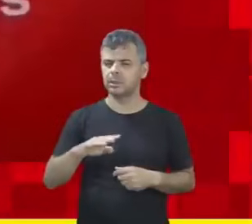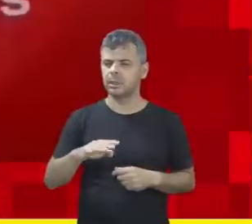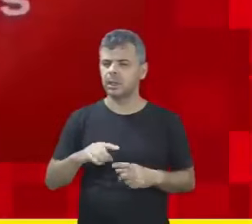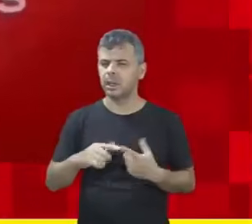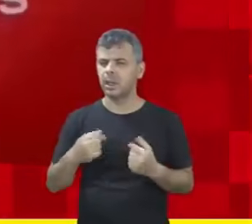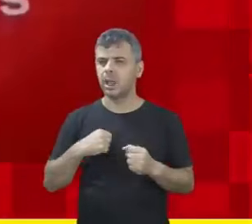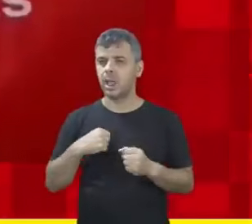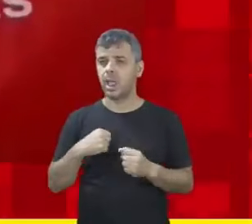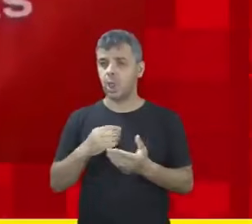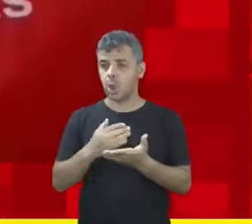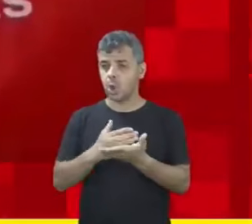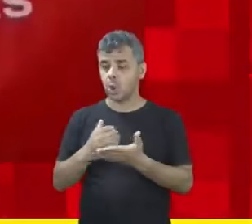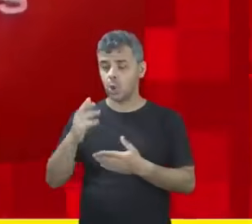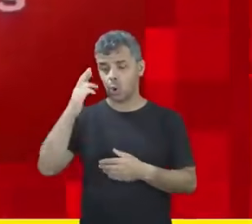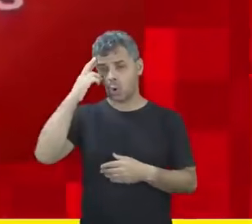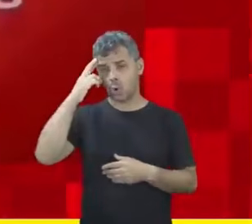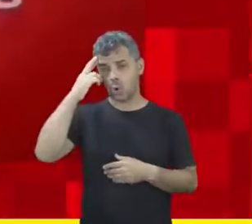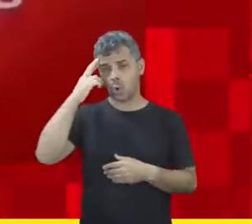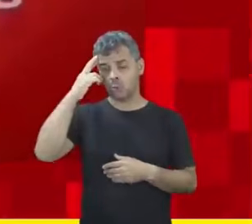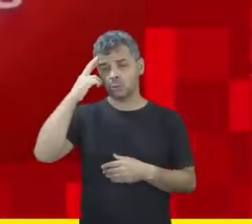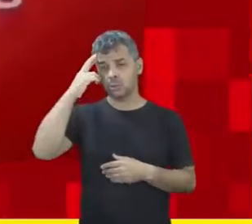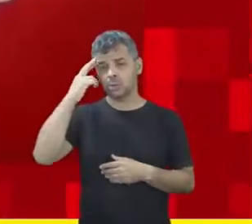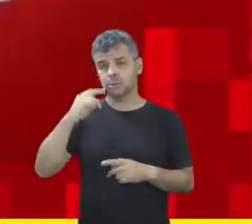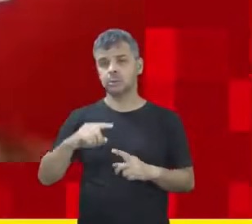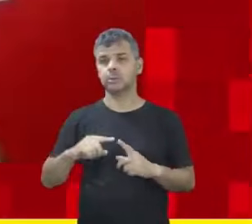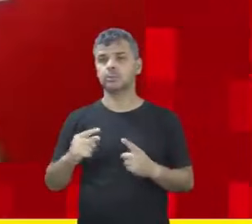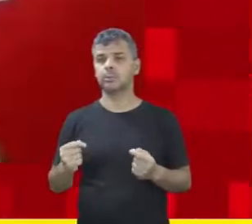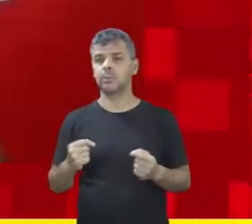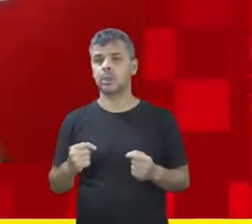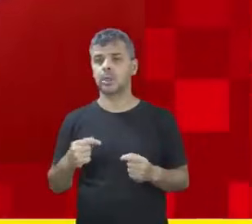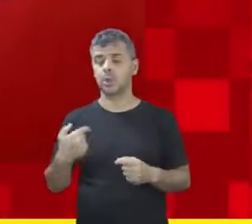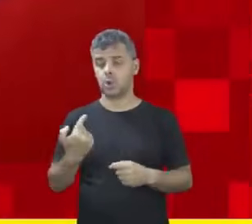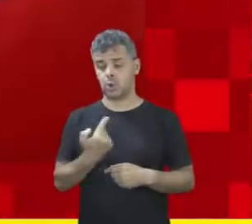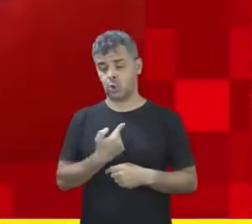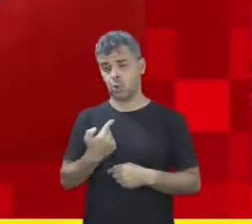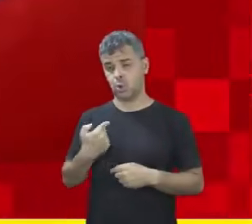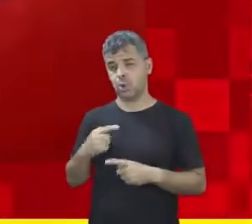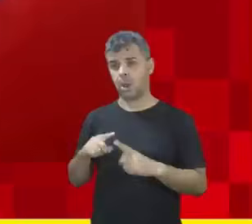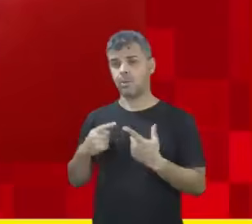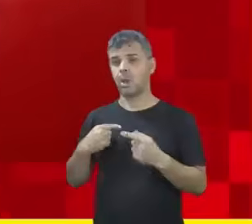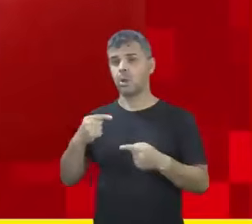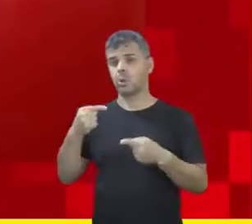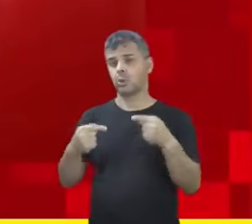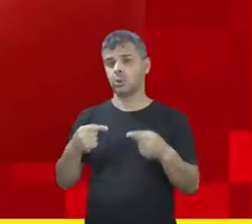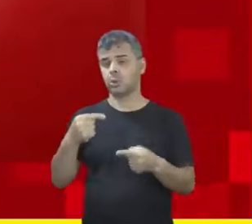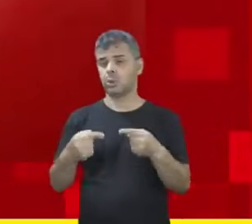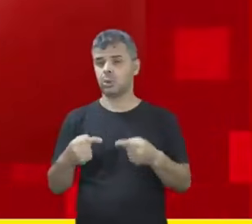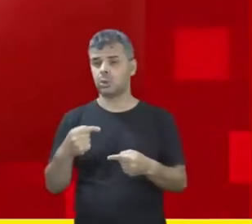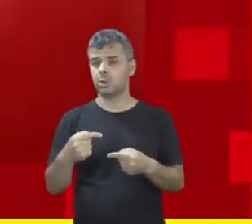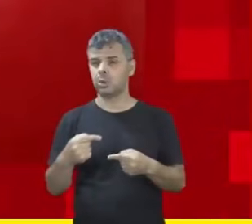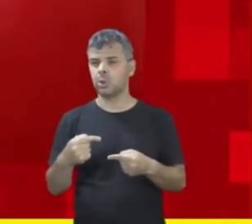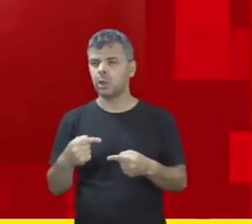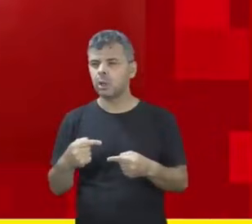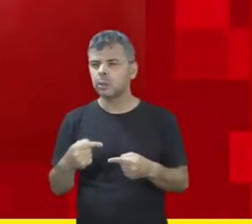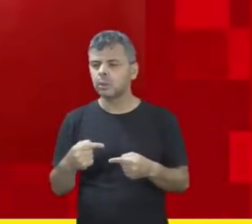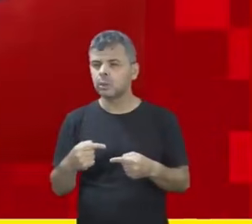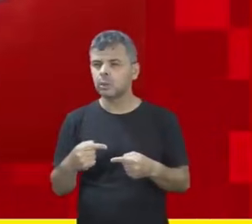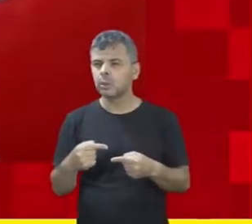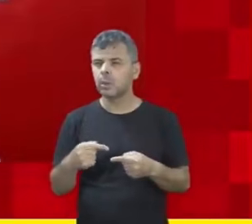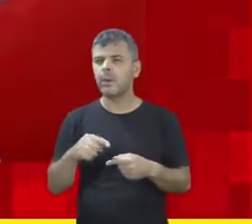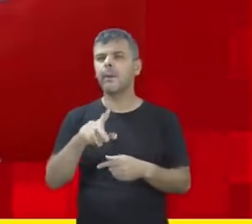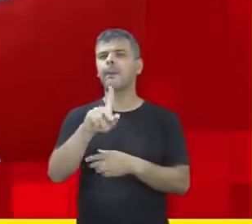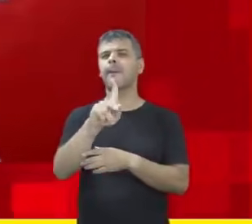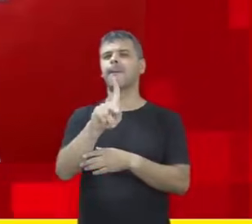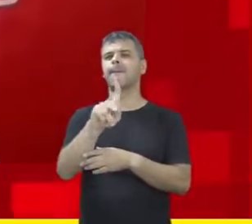eu comecei a refletir dentro de quando a gente foi para o debate do plebiscito popular,